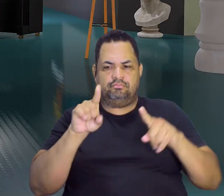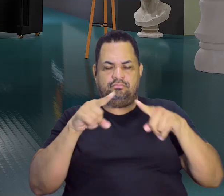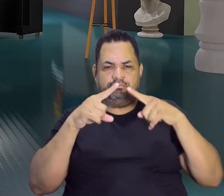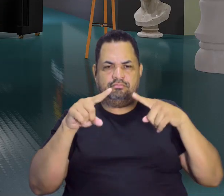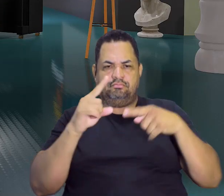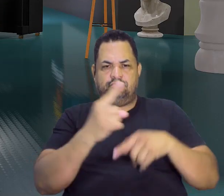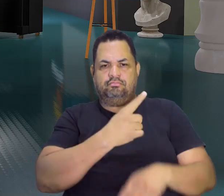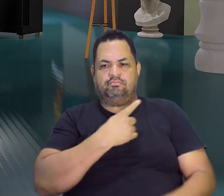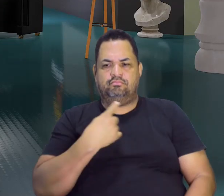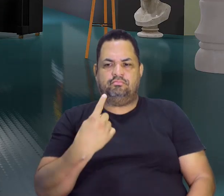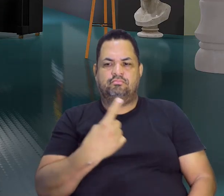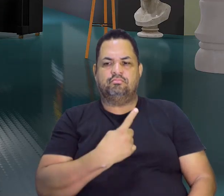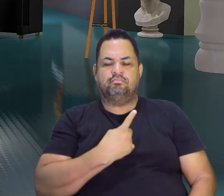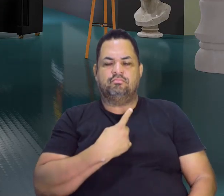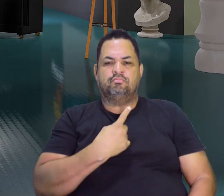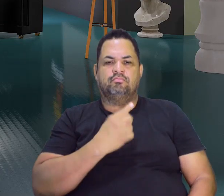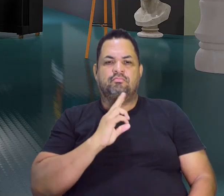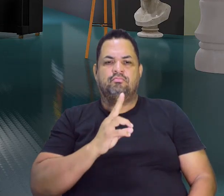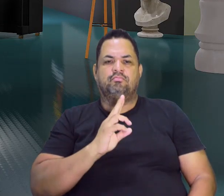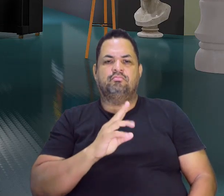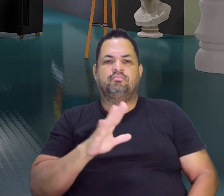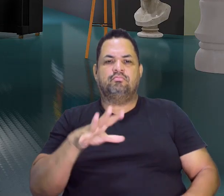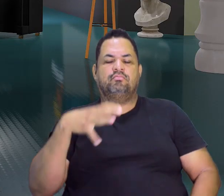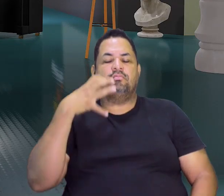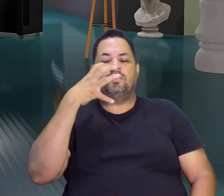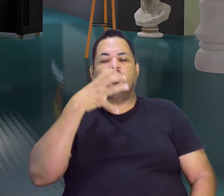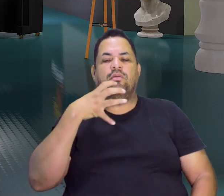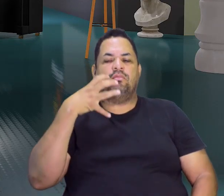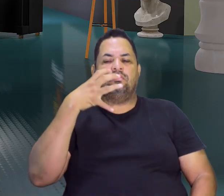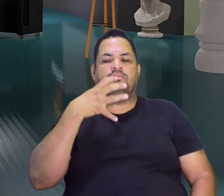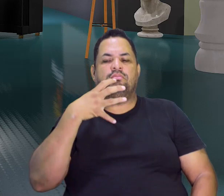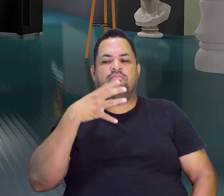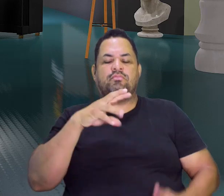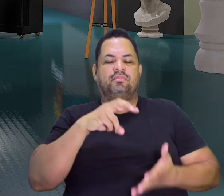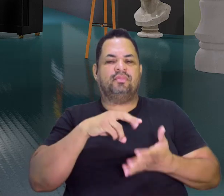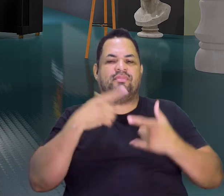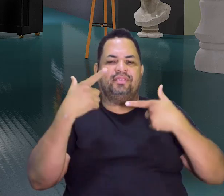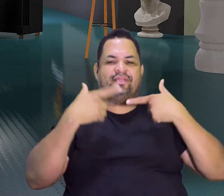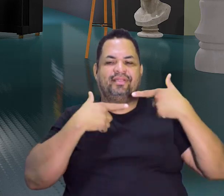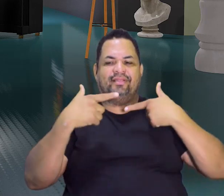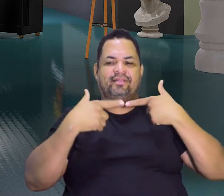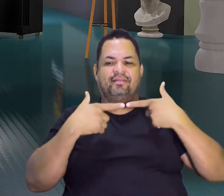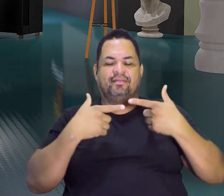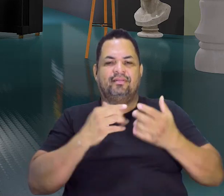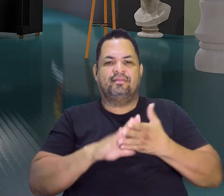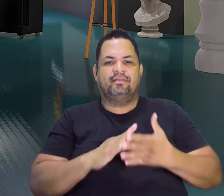música, né? Que nós estamos sempre cantando ela aí para ficar mais animado, né?